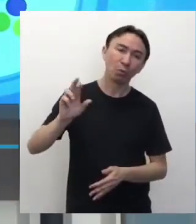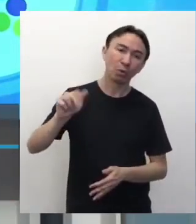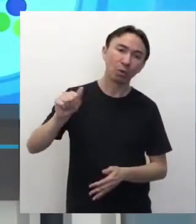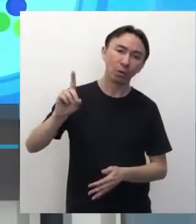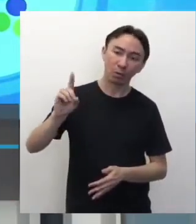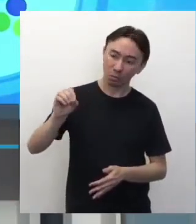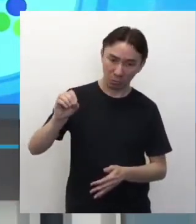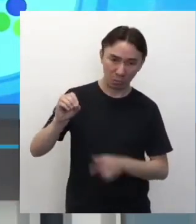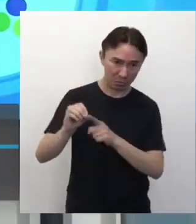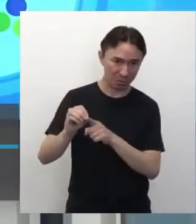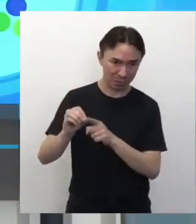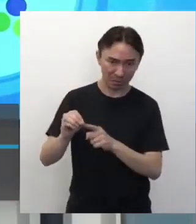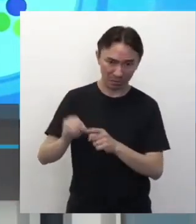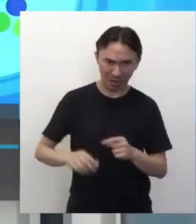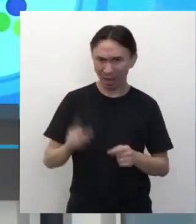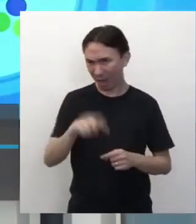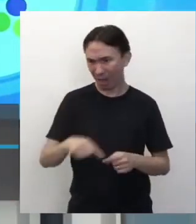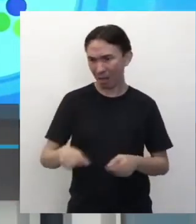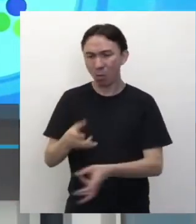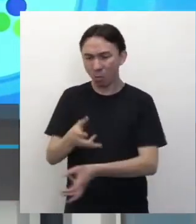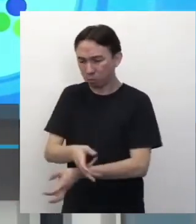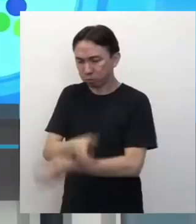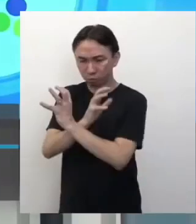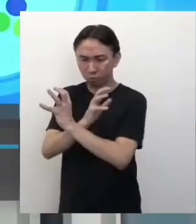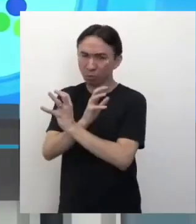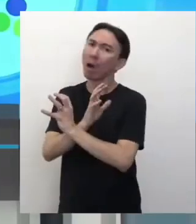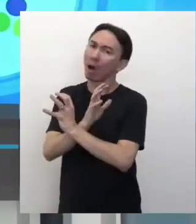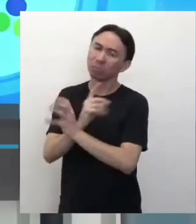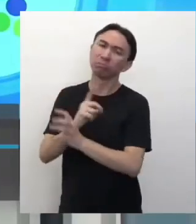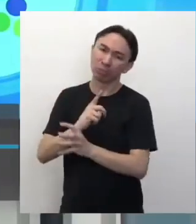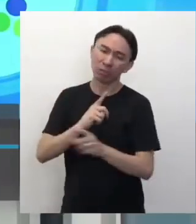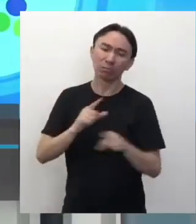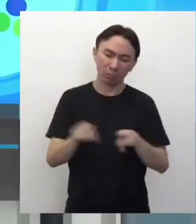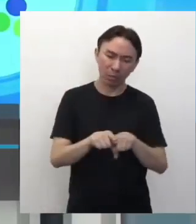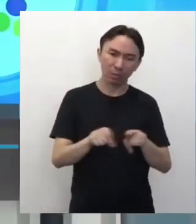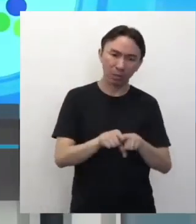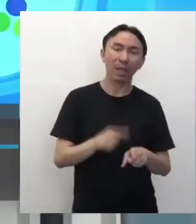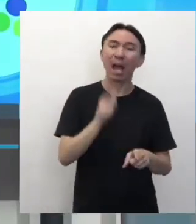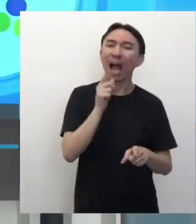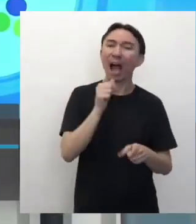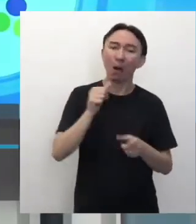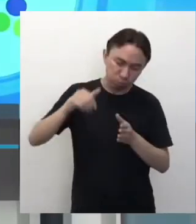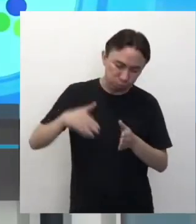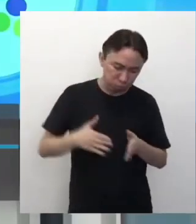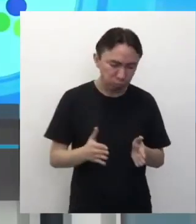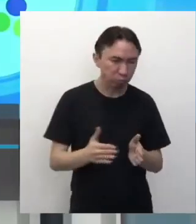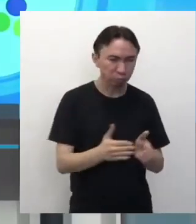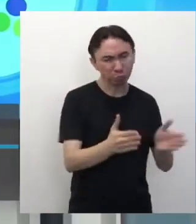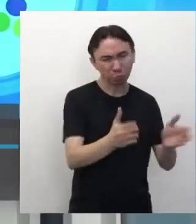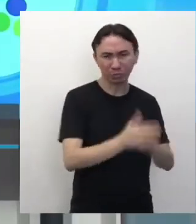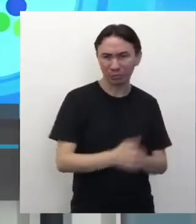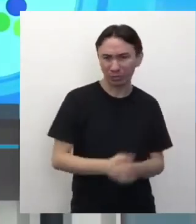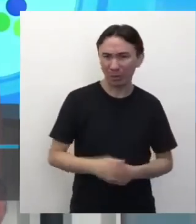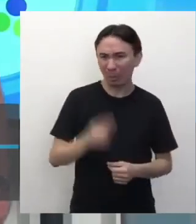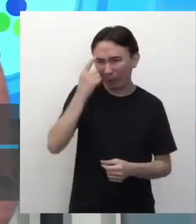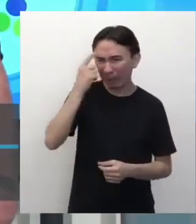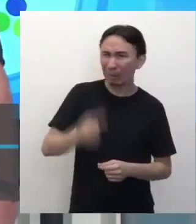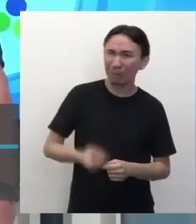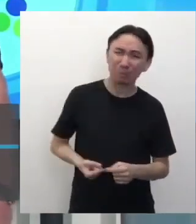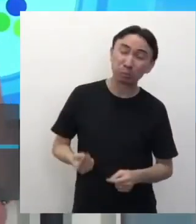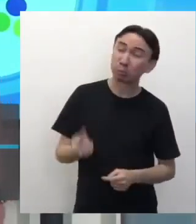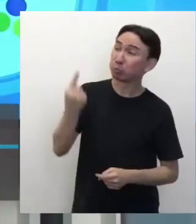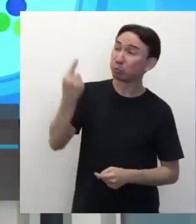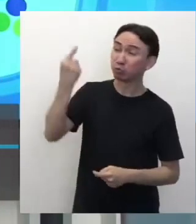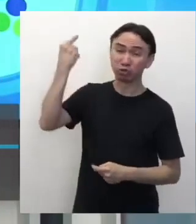região desértica, mas ainda tem o rio passando por lá. Né? Imagina isso há milhões de anos atrás, né? Totalmente alagado, né? Até em